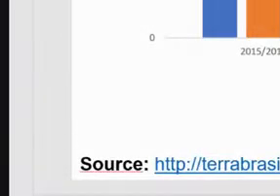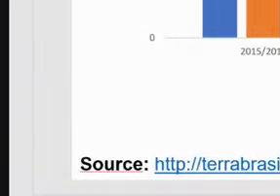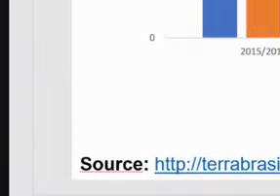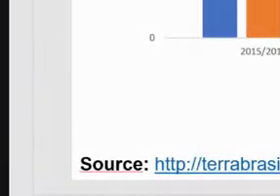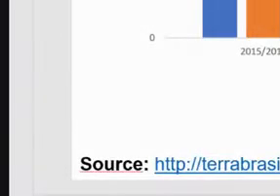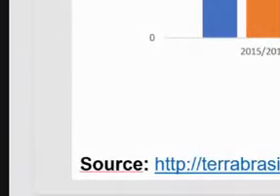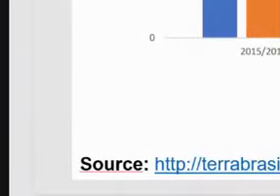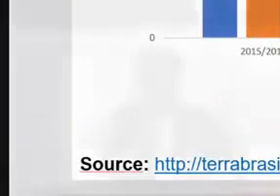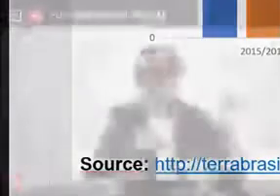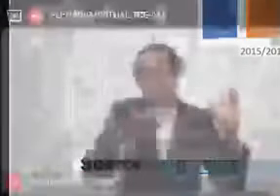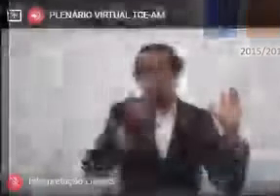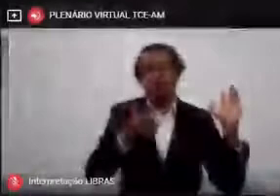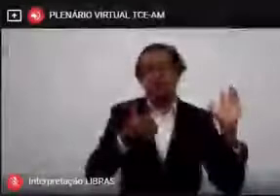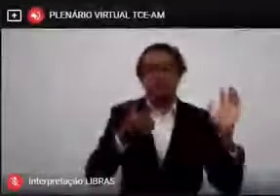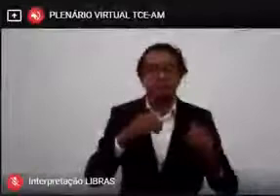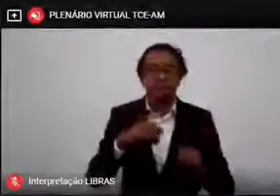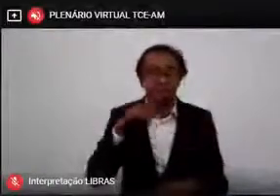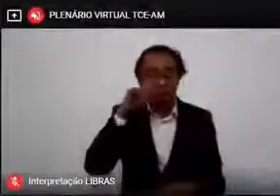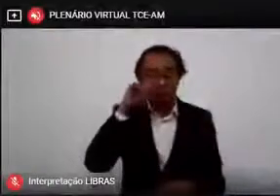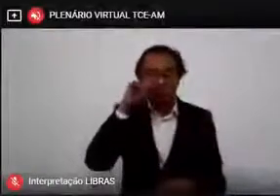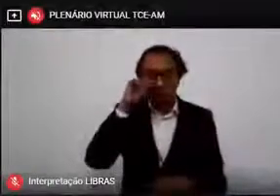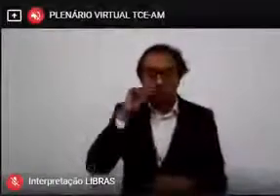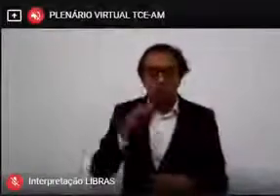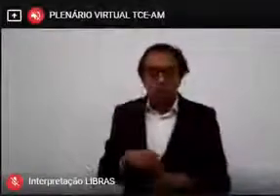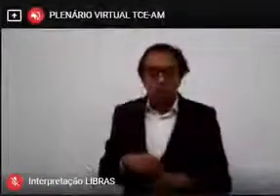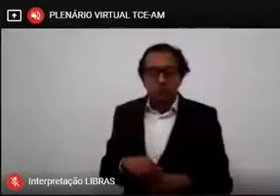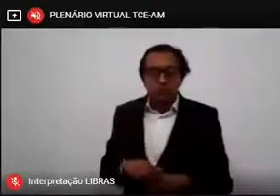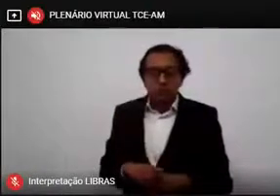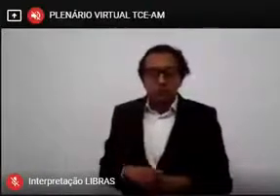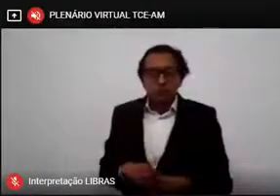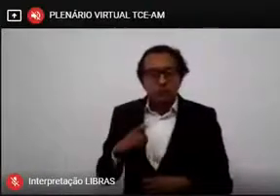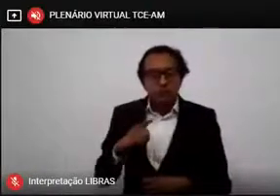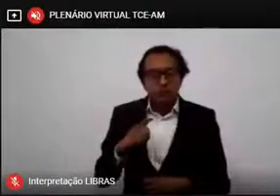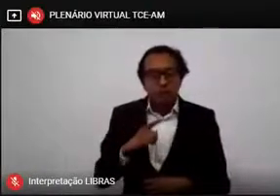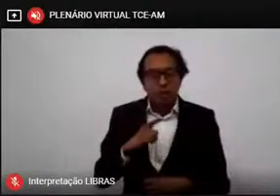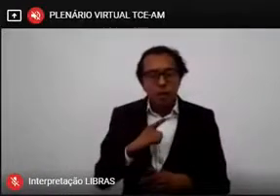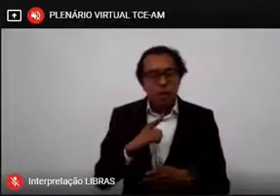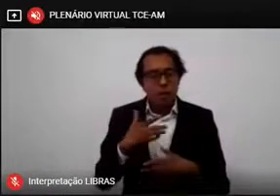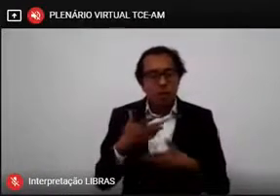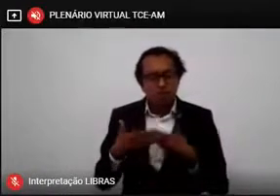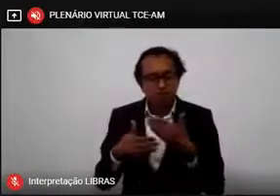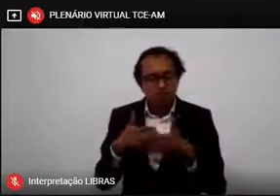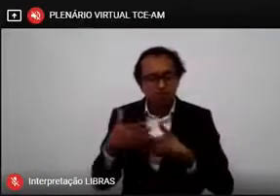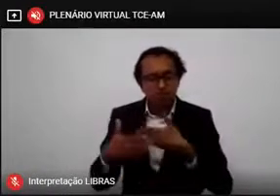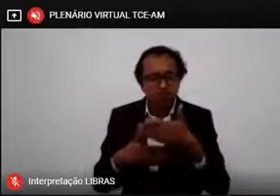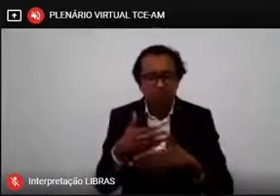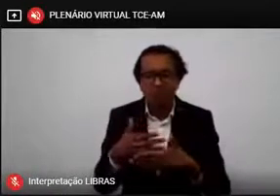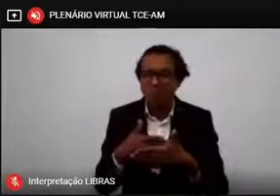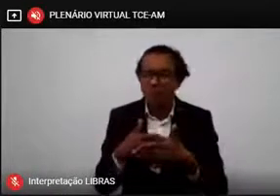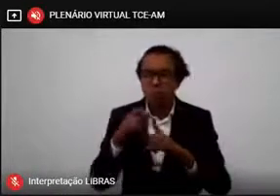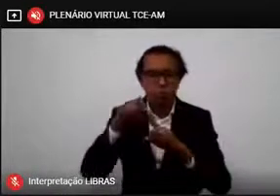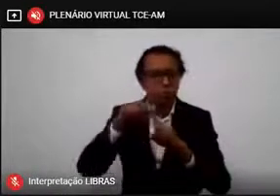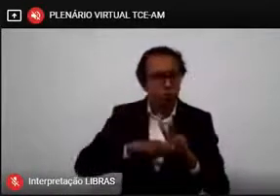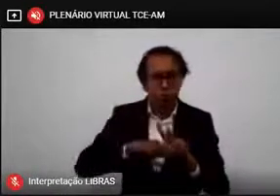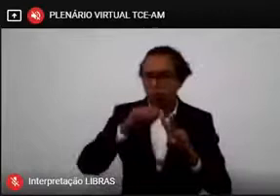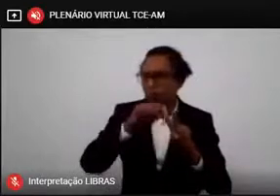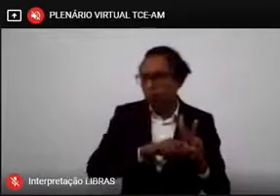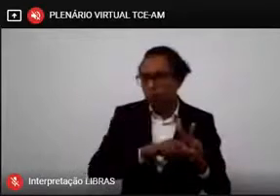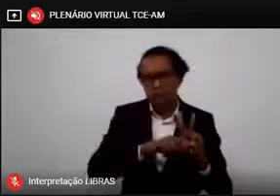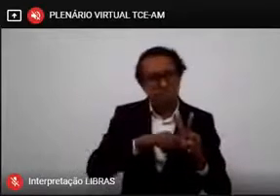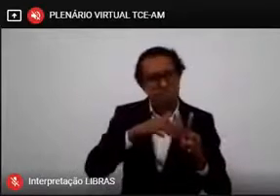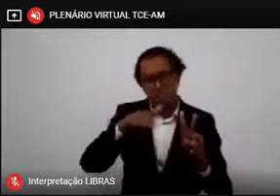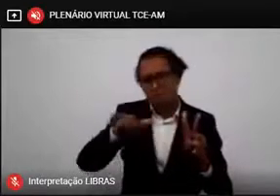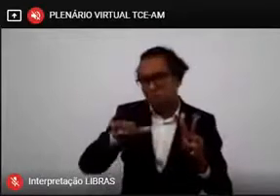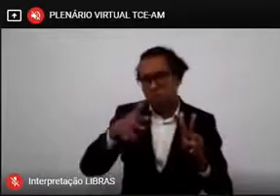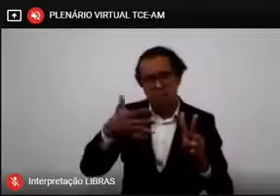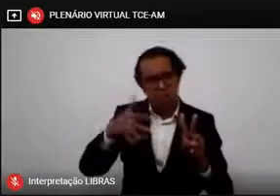Nacional do Jamanchim, o exemplo dado, aquilo ocorreu durante mais de 2 meses e meio,